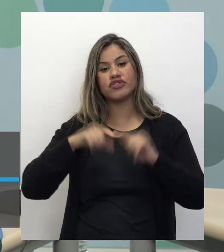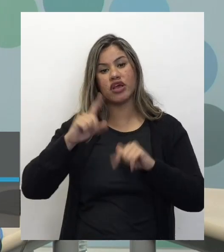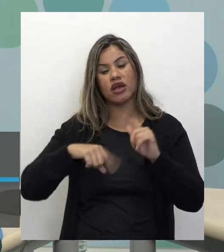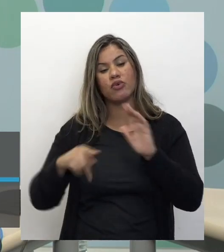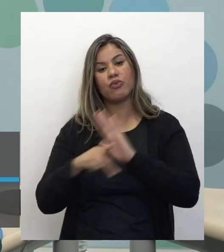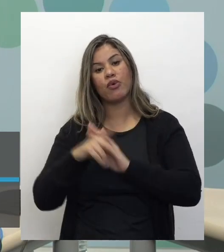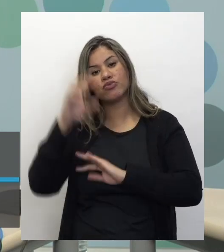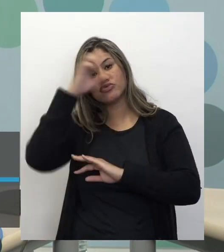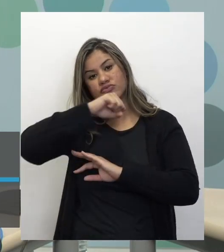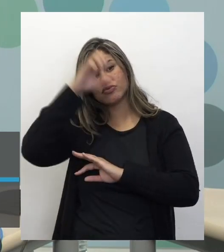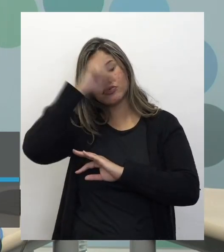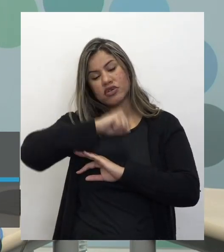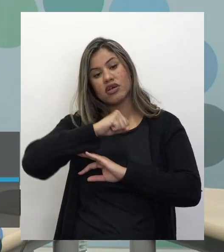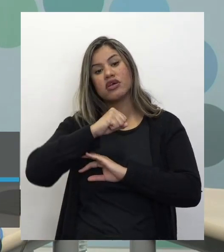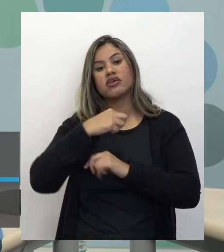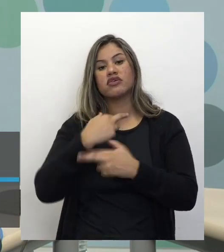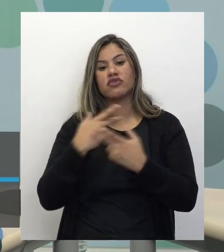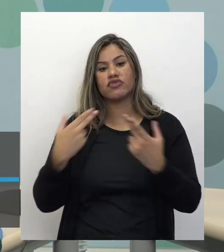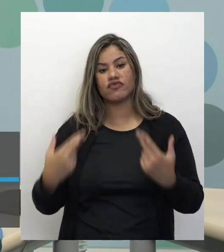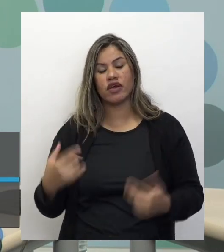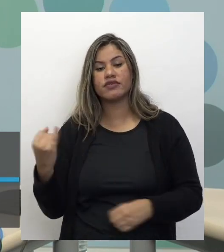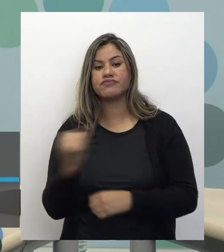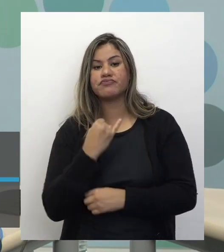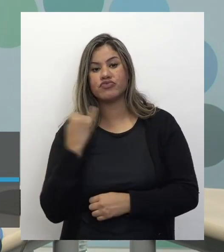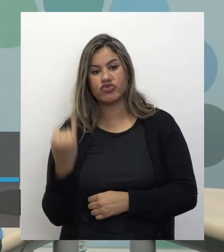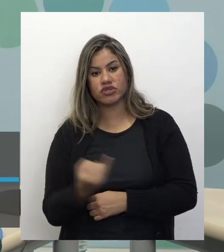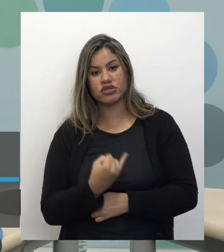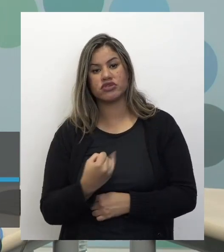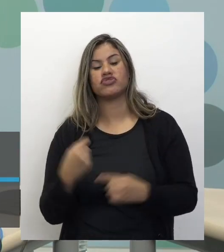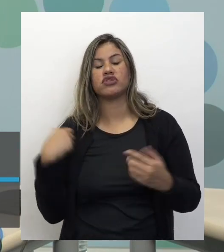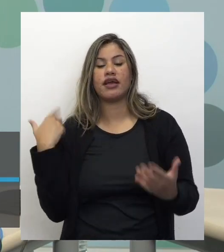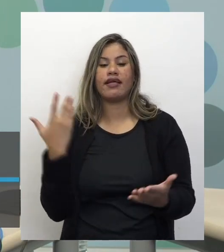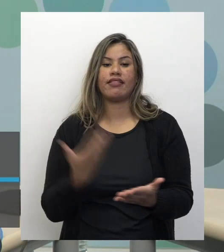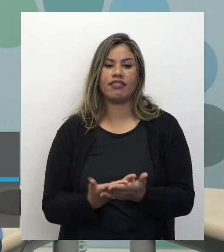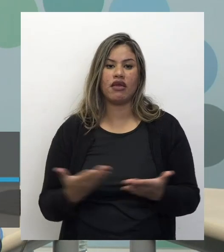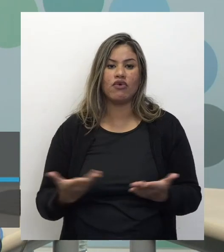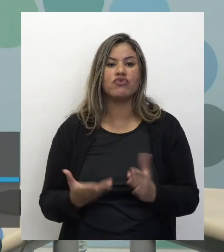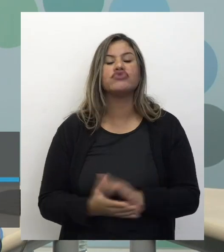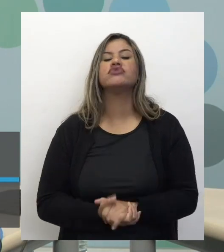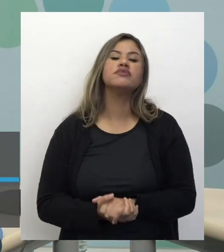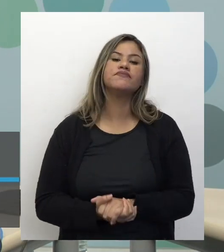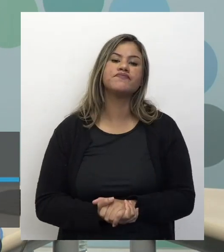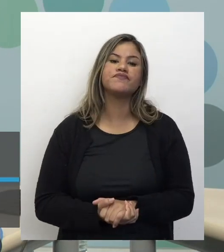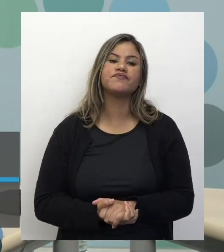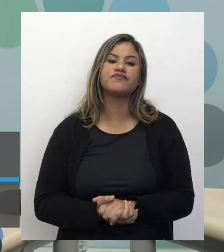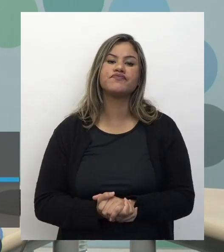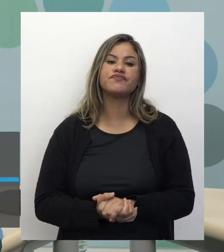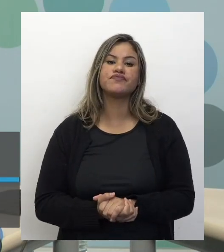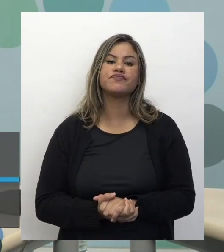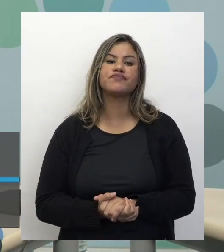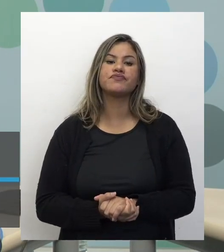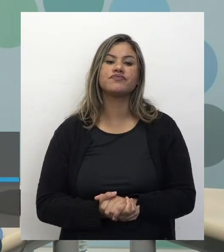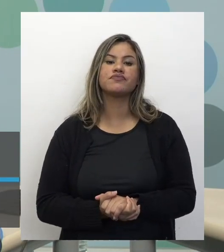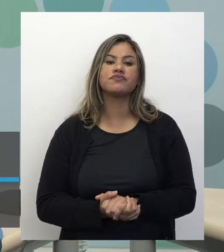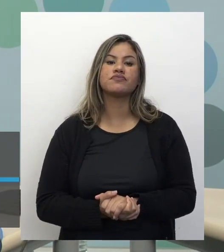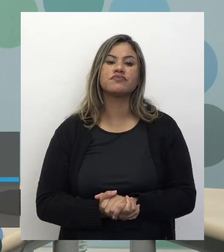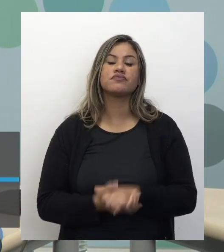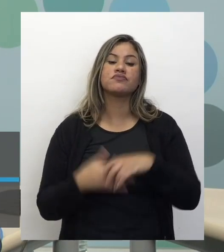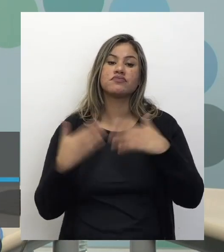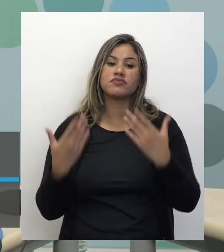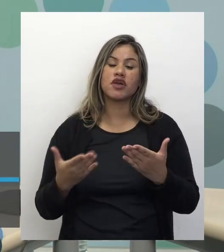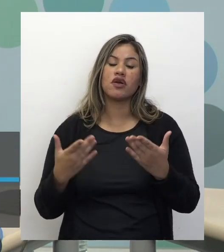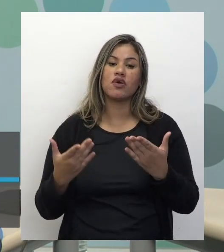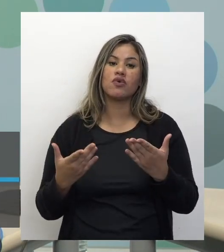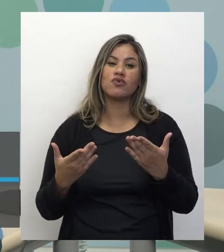né, um conjunto de objetos do conhecimento muito importantes até hoje, certo? Então, antes da gente retomar aí para a